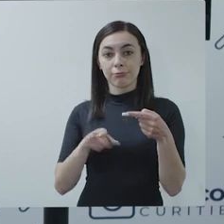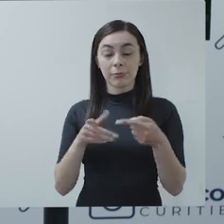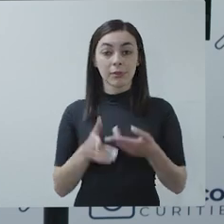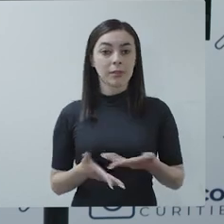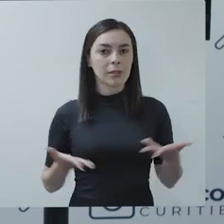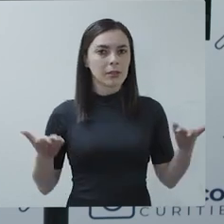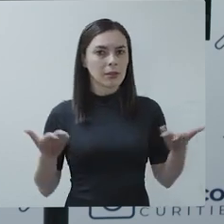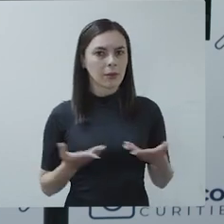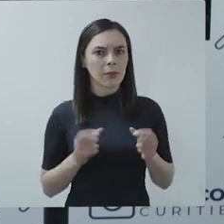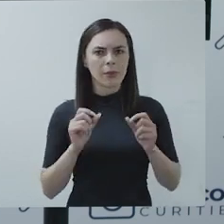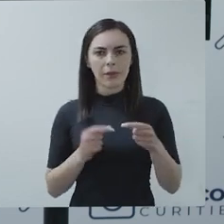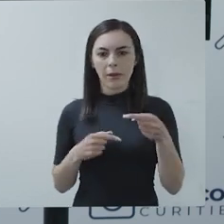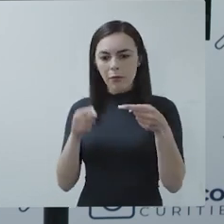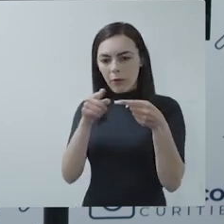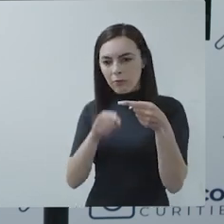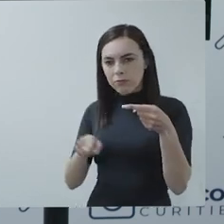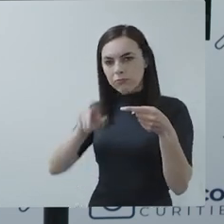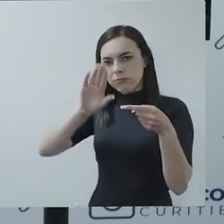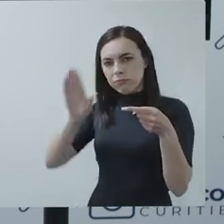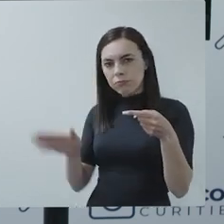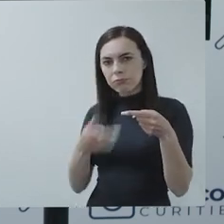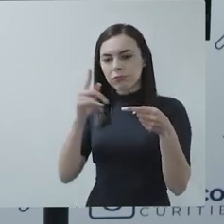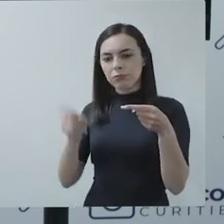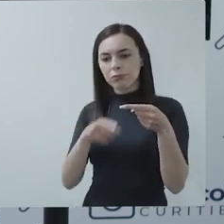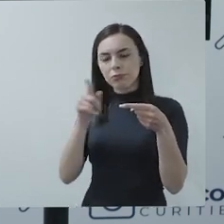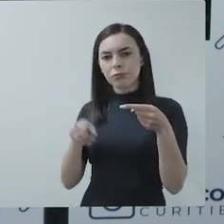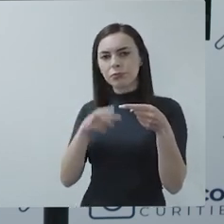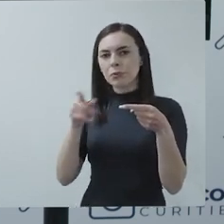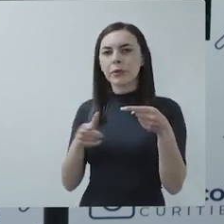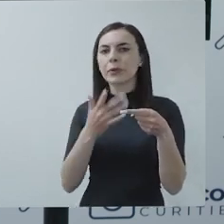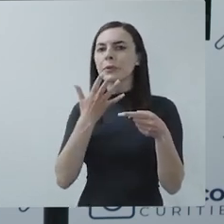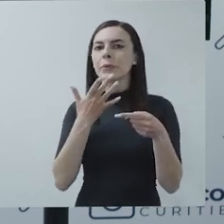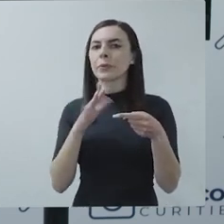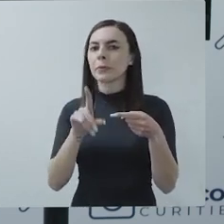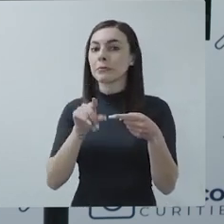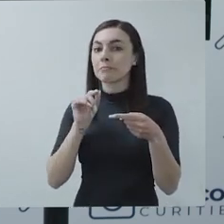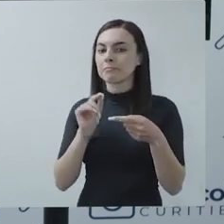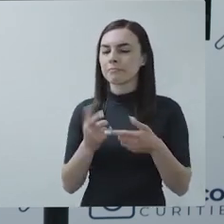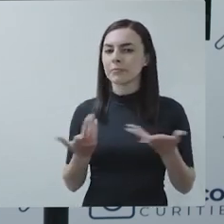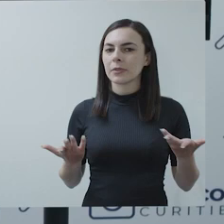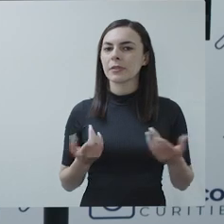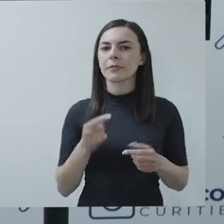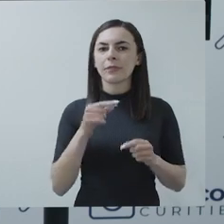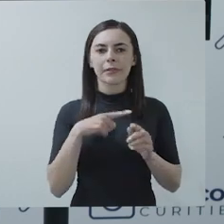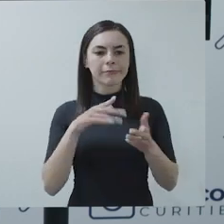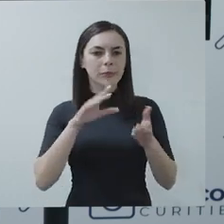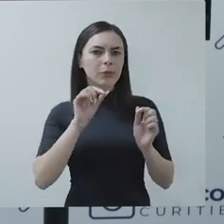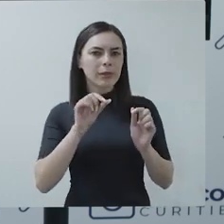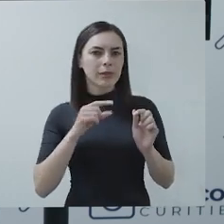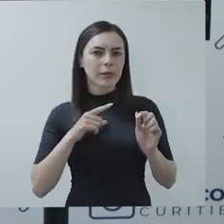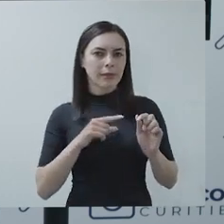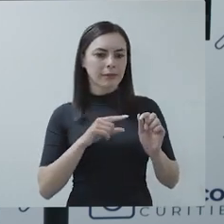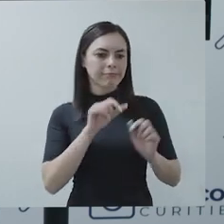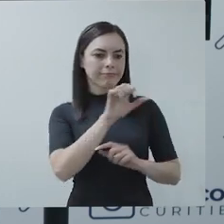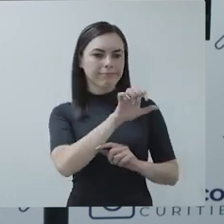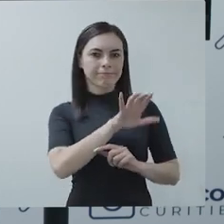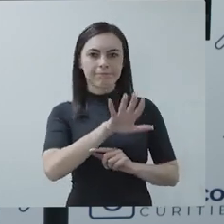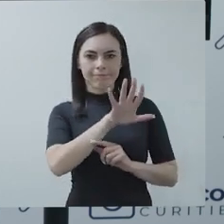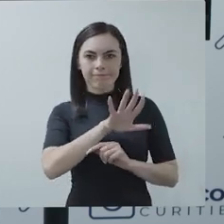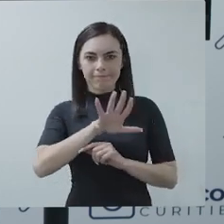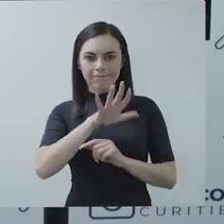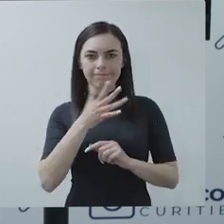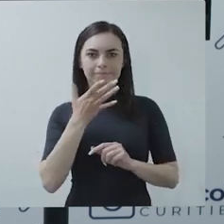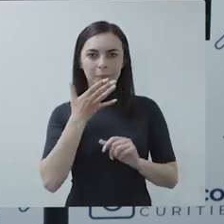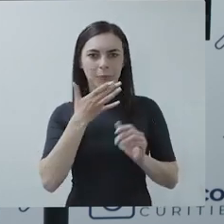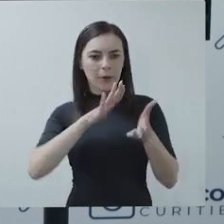Então eu vou girar a roleta e vamos ver que cor que vai cair nessa roleta e vai saindo as peças aqui